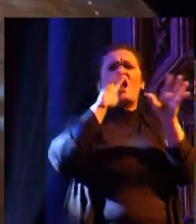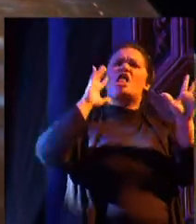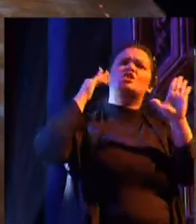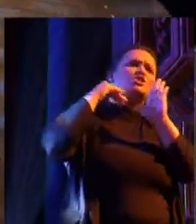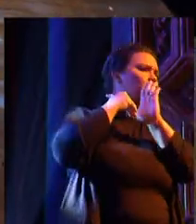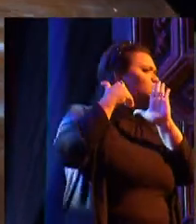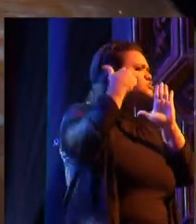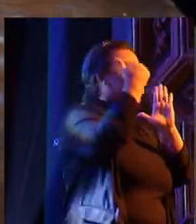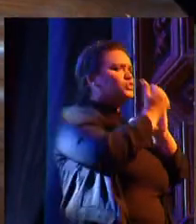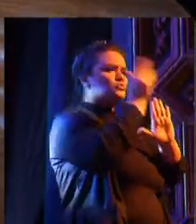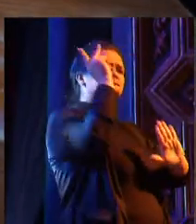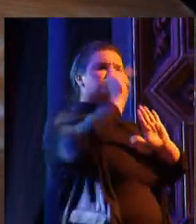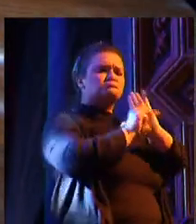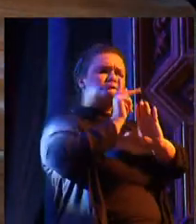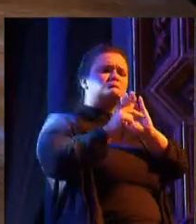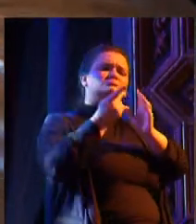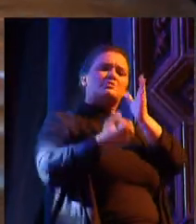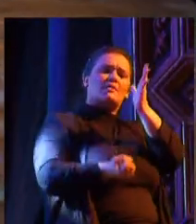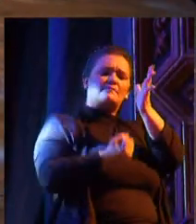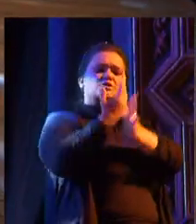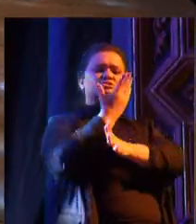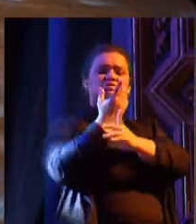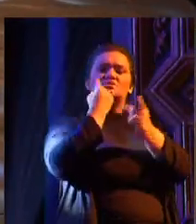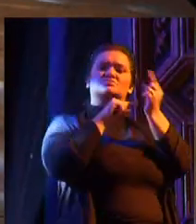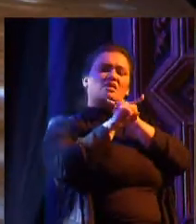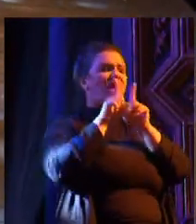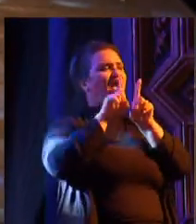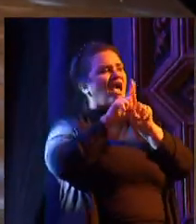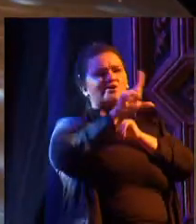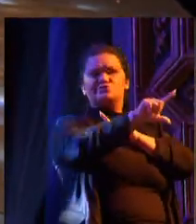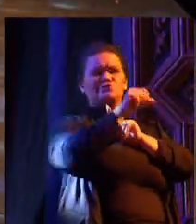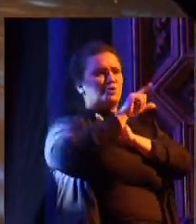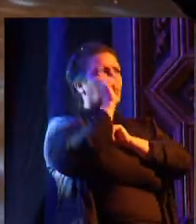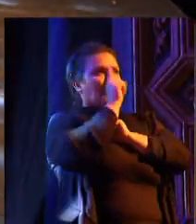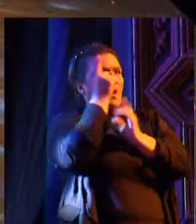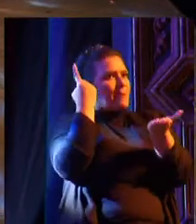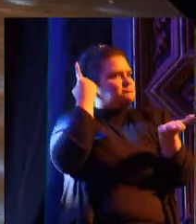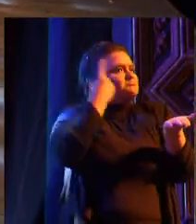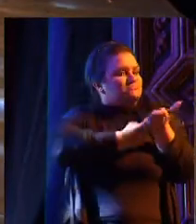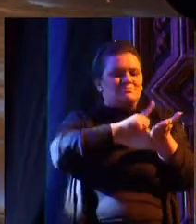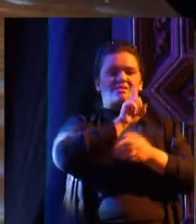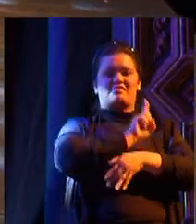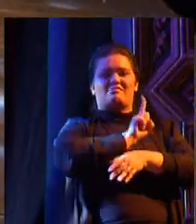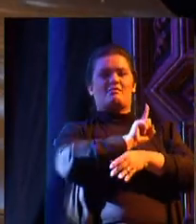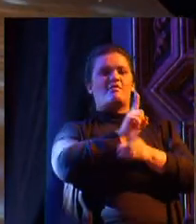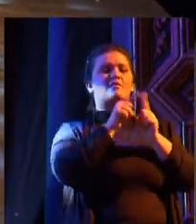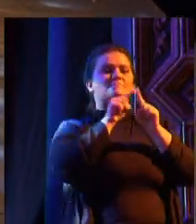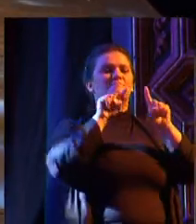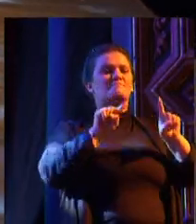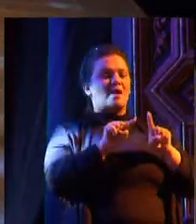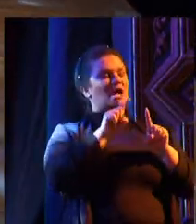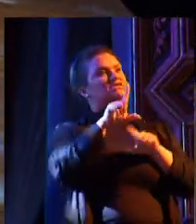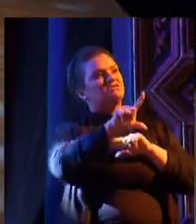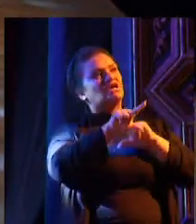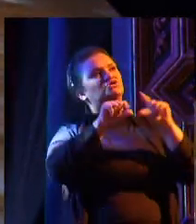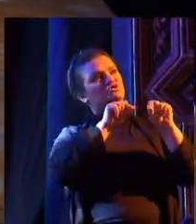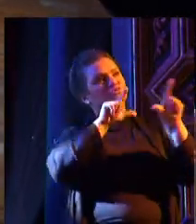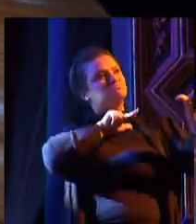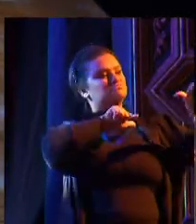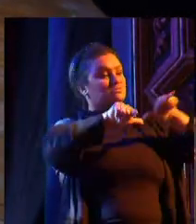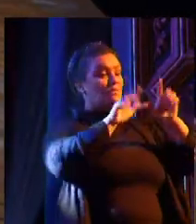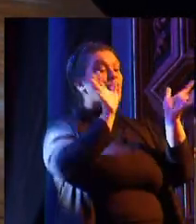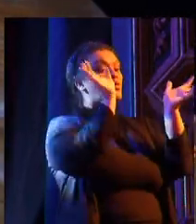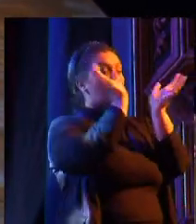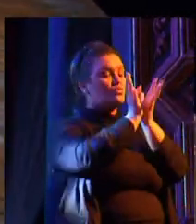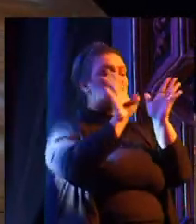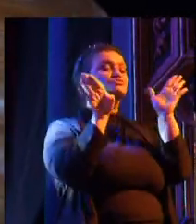processo da produção musical. A curadoria é uma escolha, não é definitiva, mas a escolha desse time que trabalhou junto para chegar